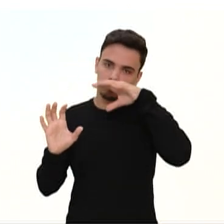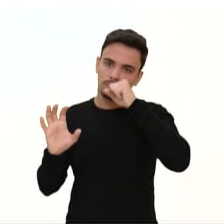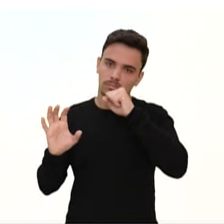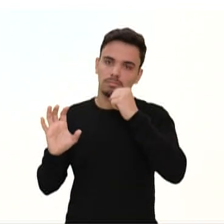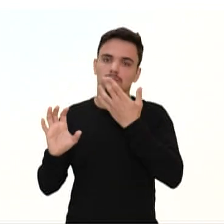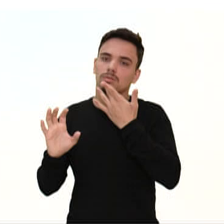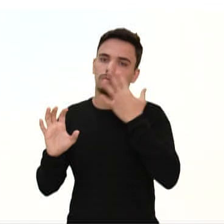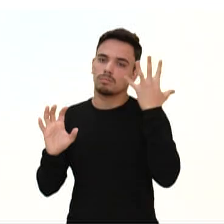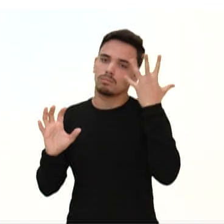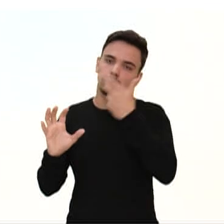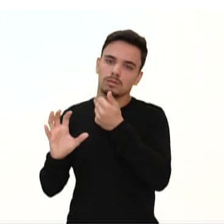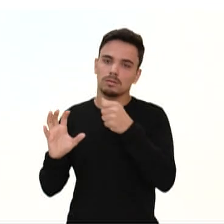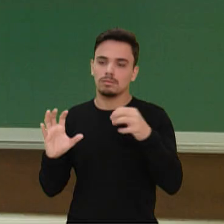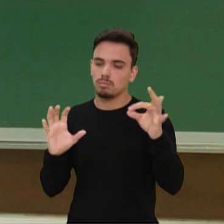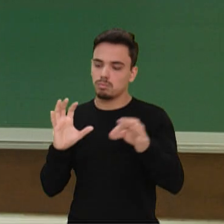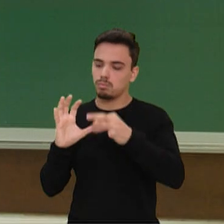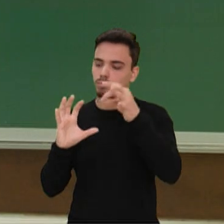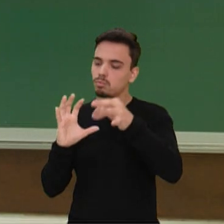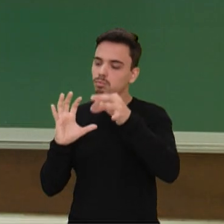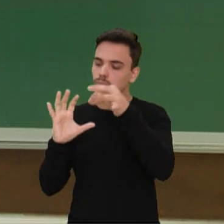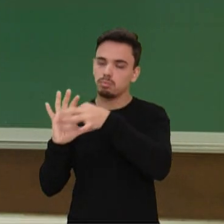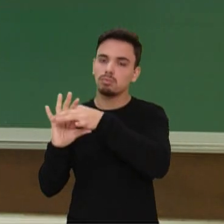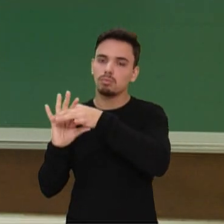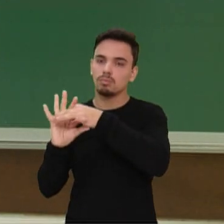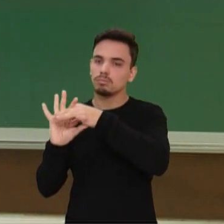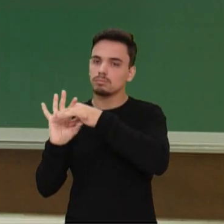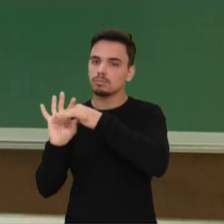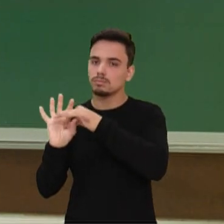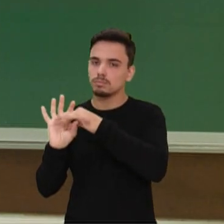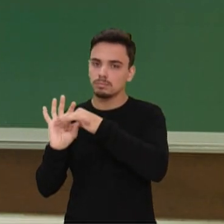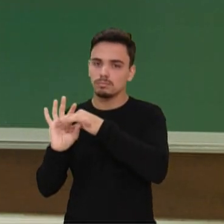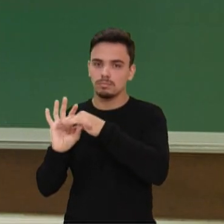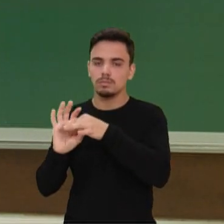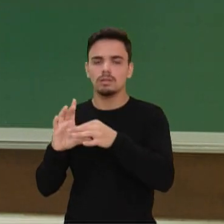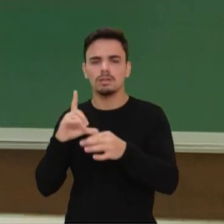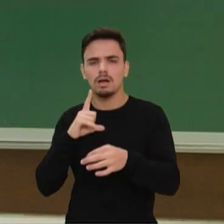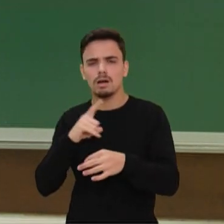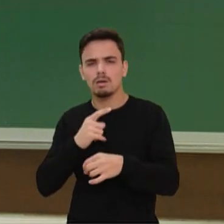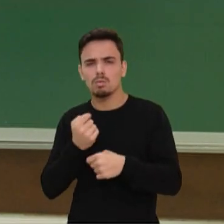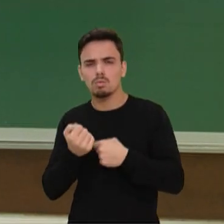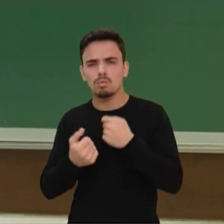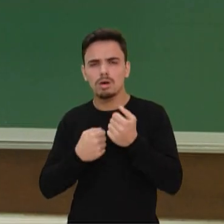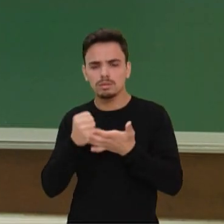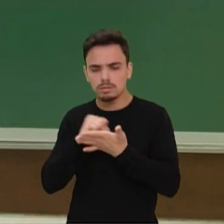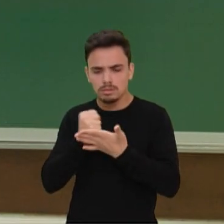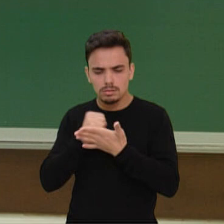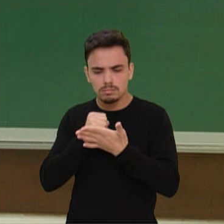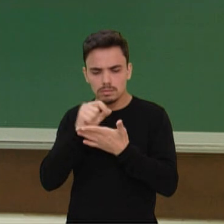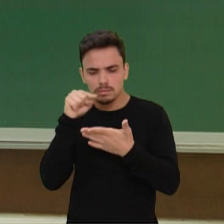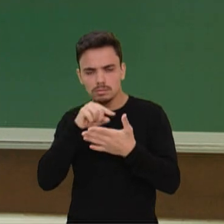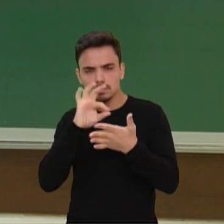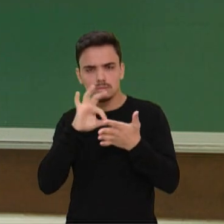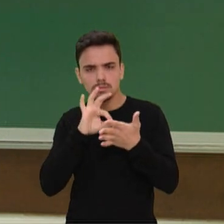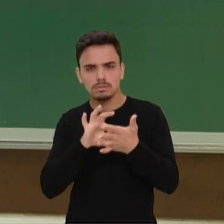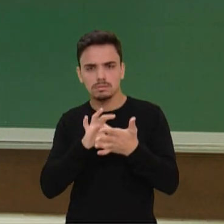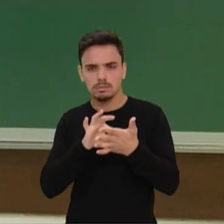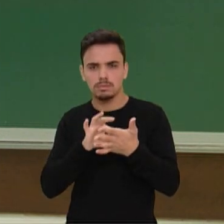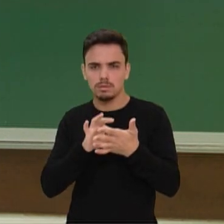E esse inseto, então, quando chega ali, ele está prestes a ser dominado, a